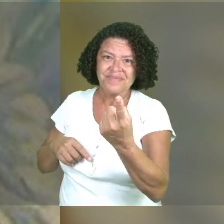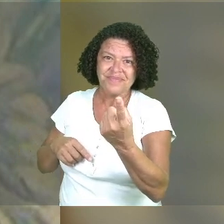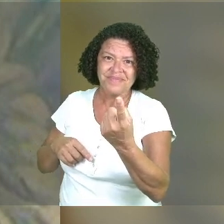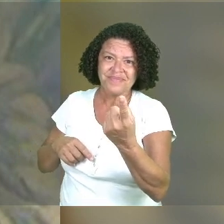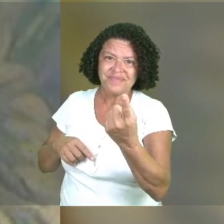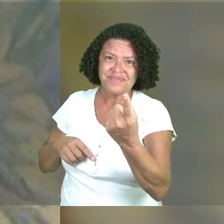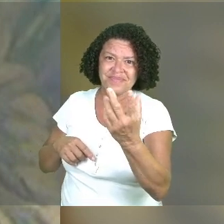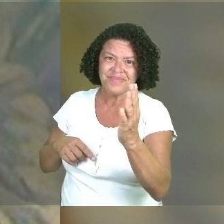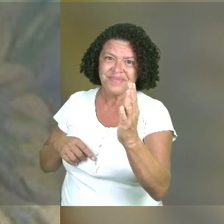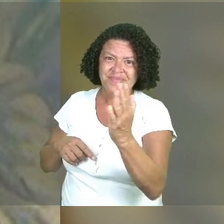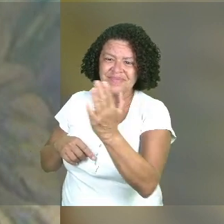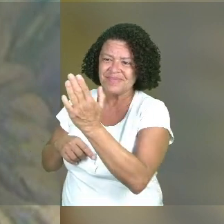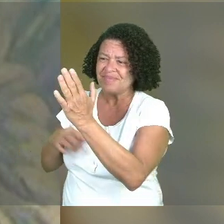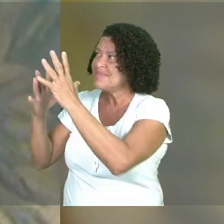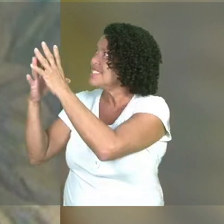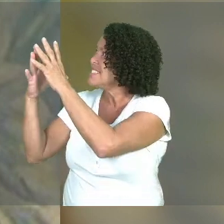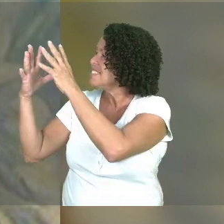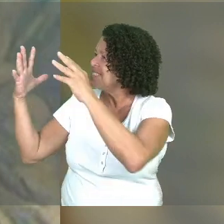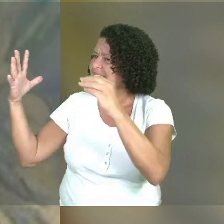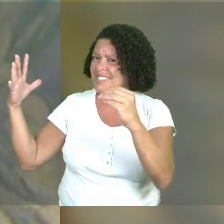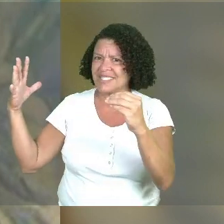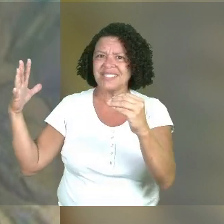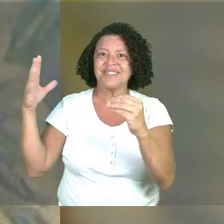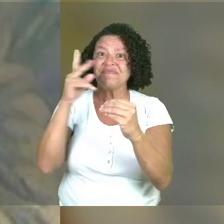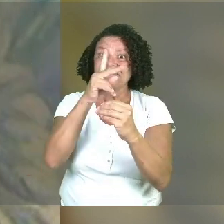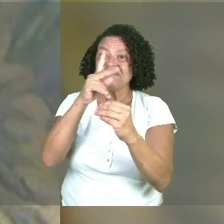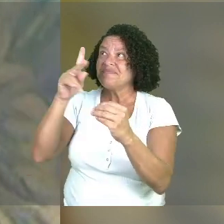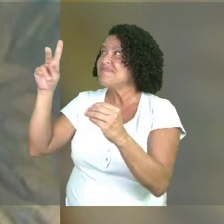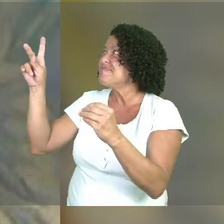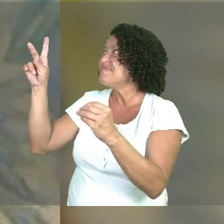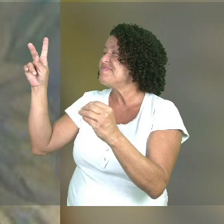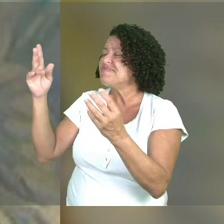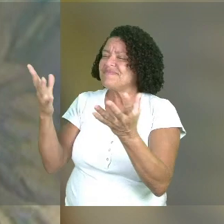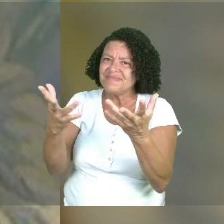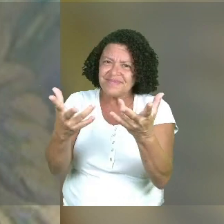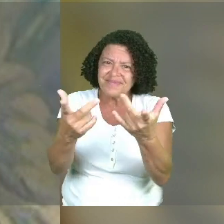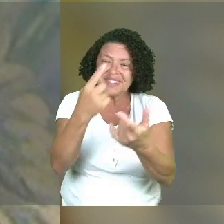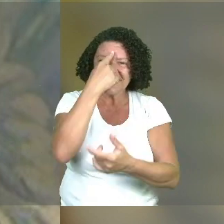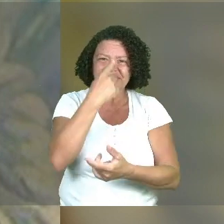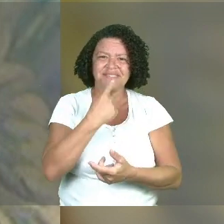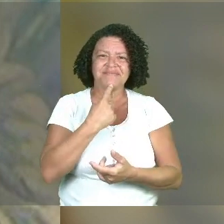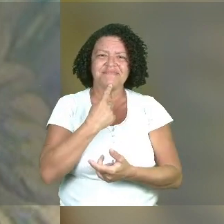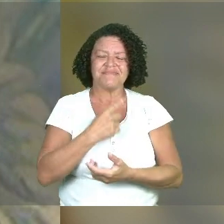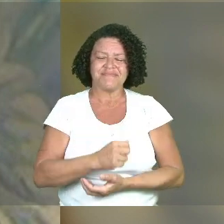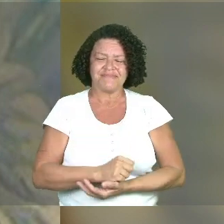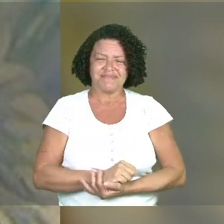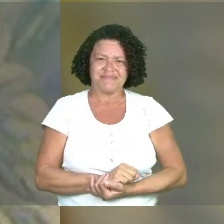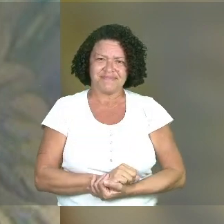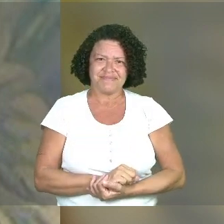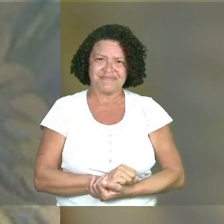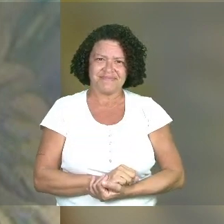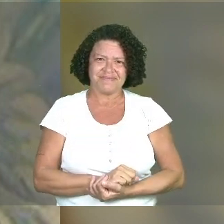espelho onde se refletirá a vossa divina imagem.